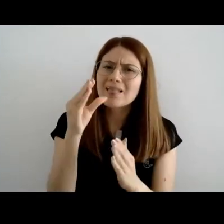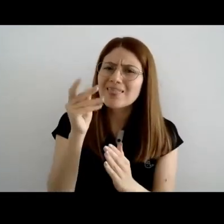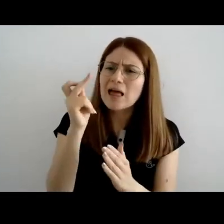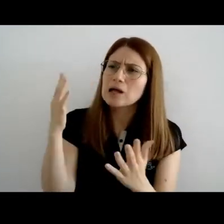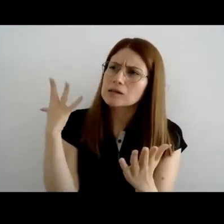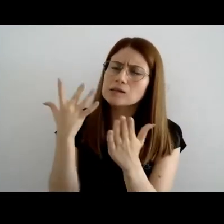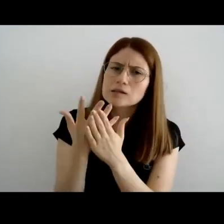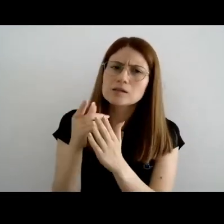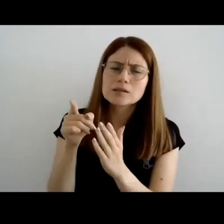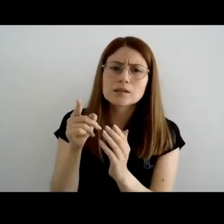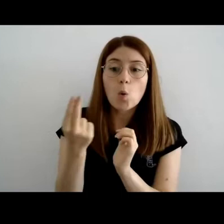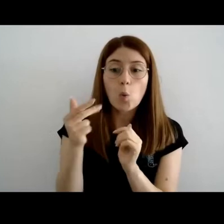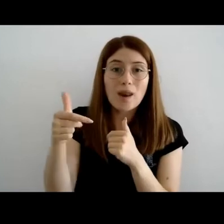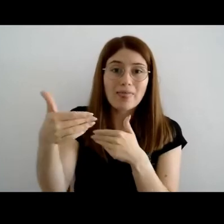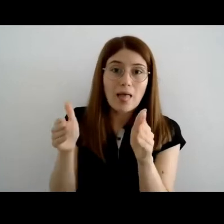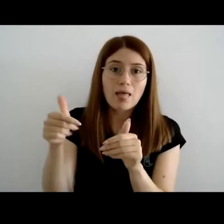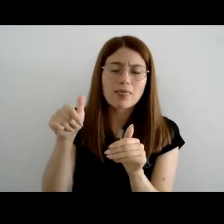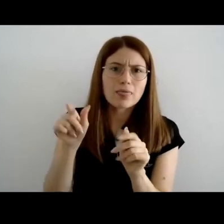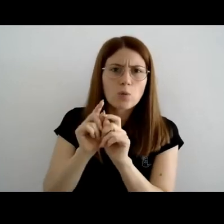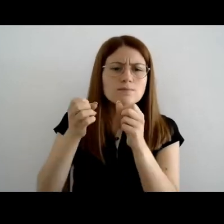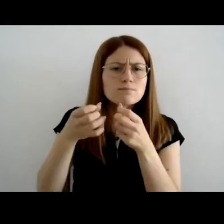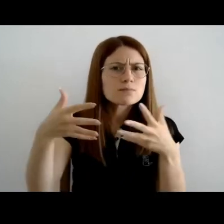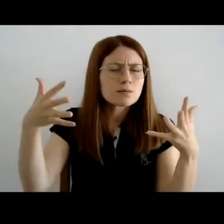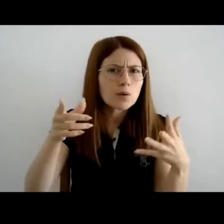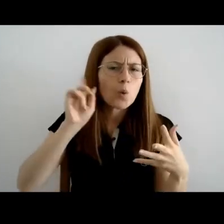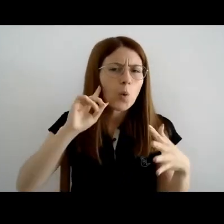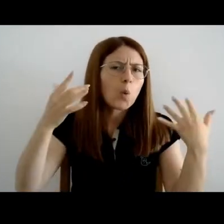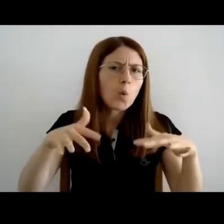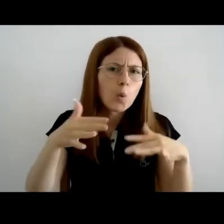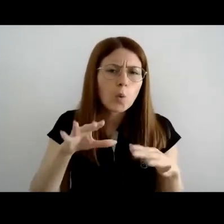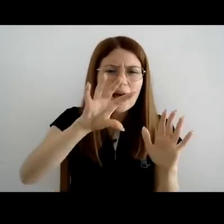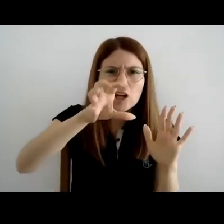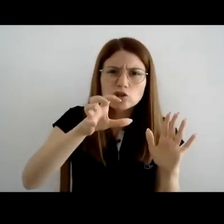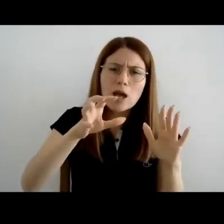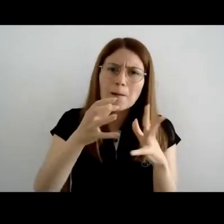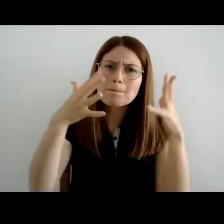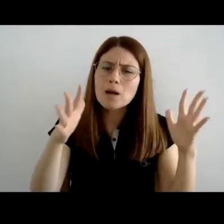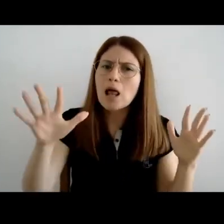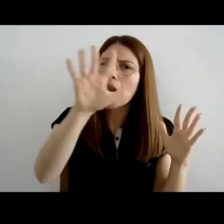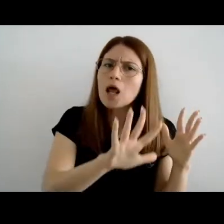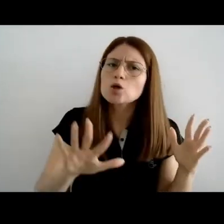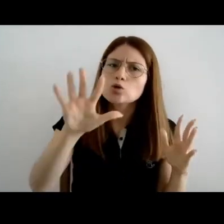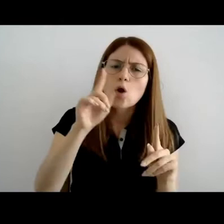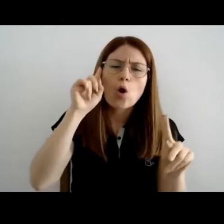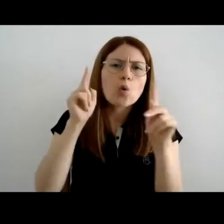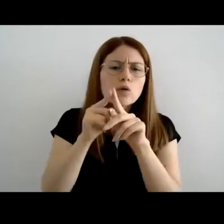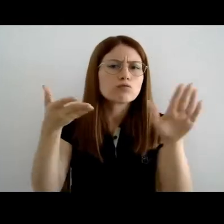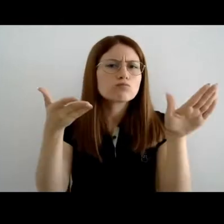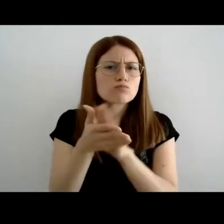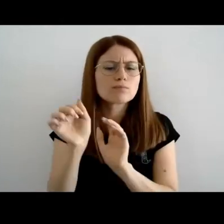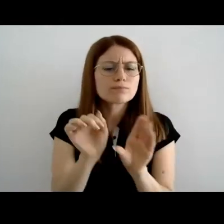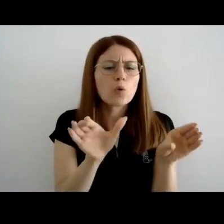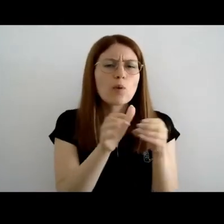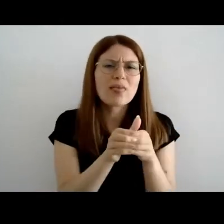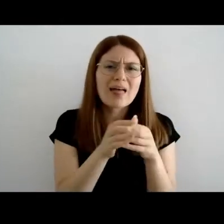em que a unidade cresceu de uma relevância regional e nacional para ingressar numa comunidade informal